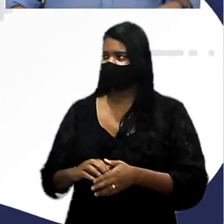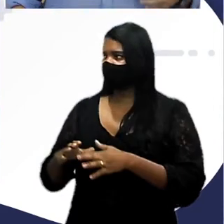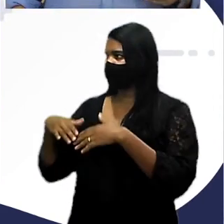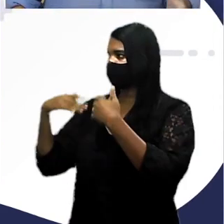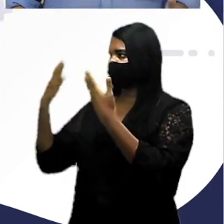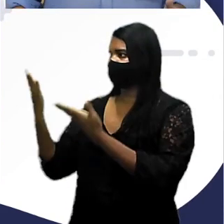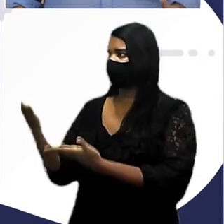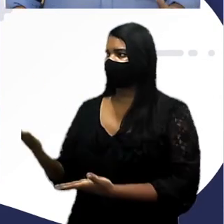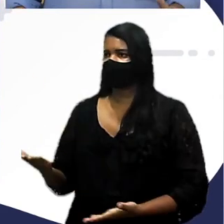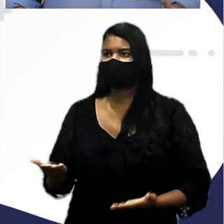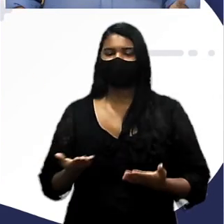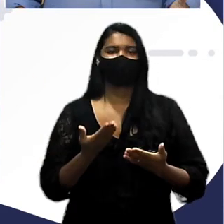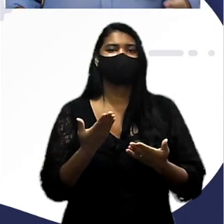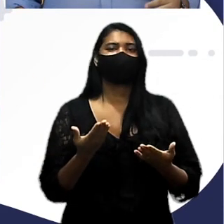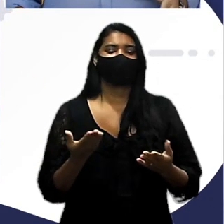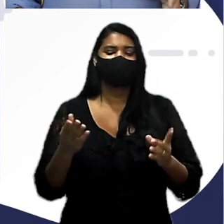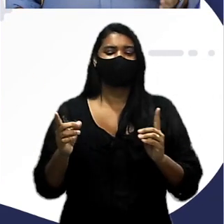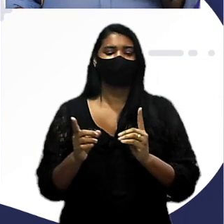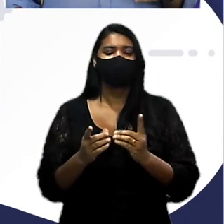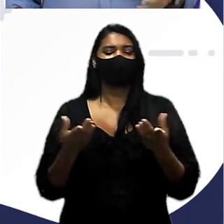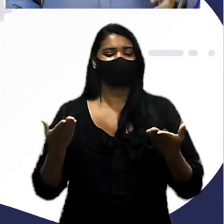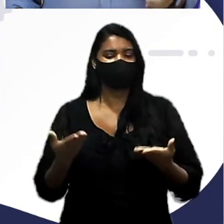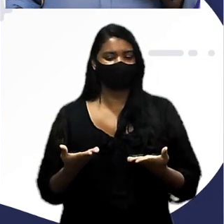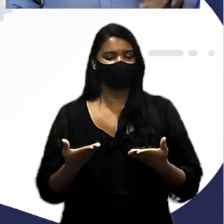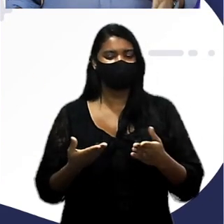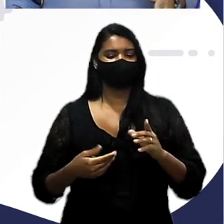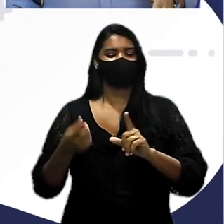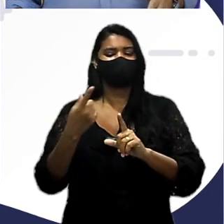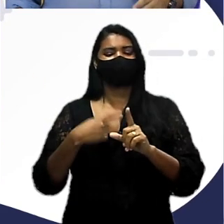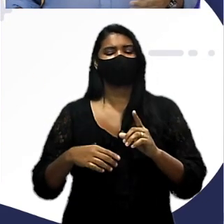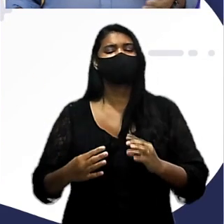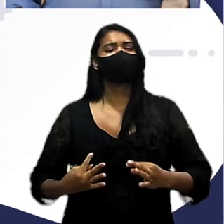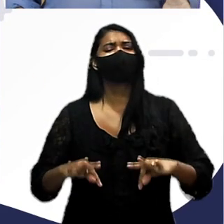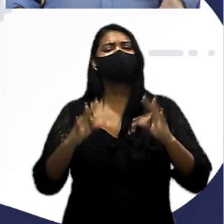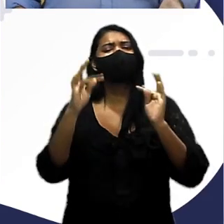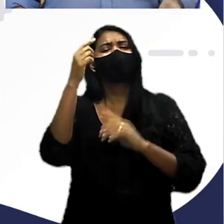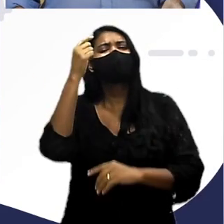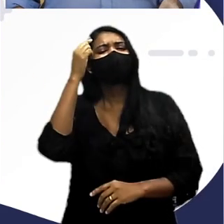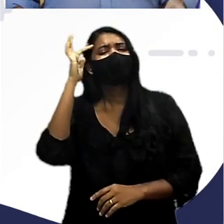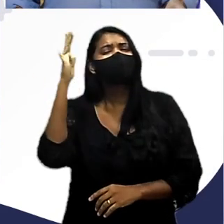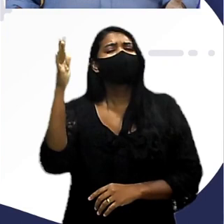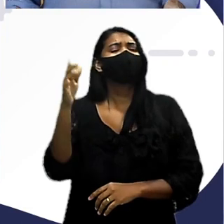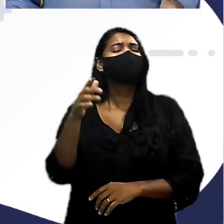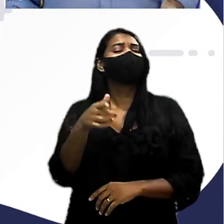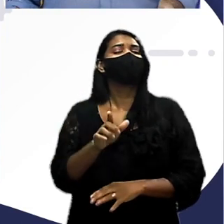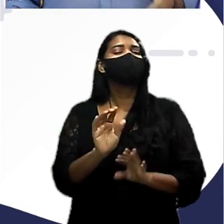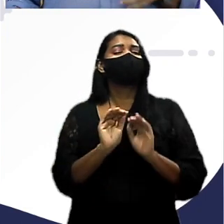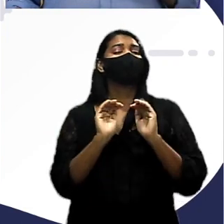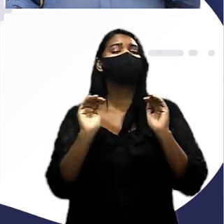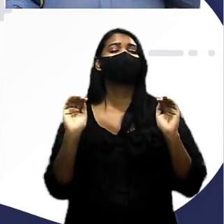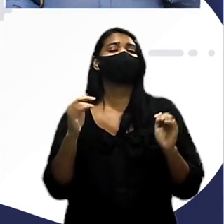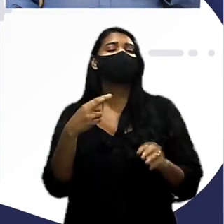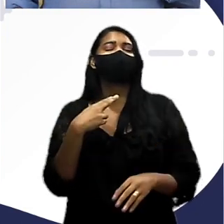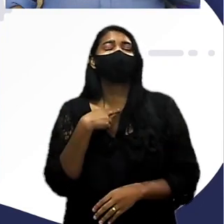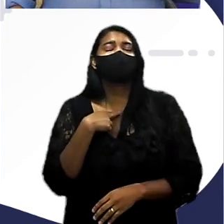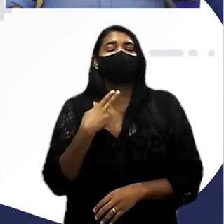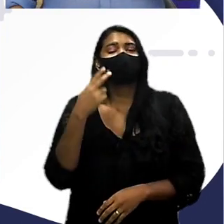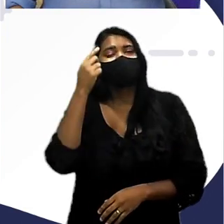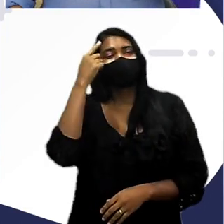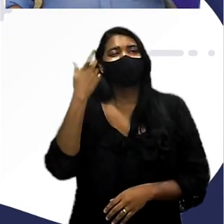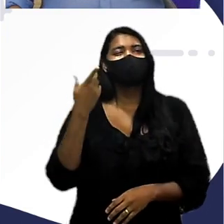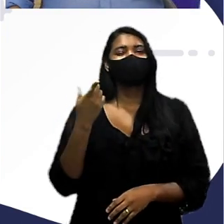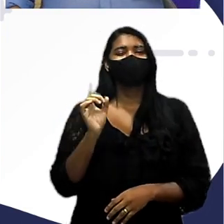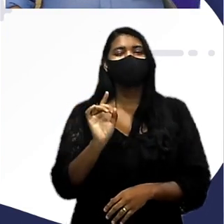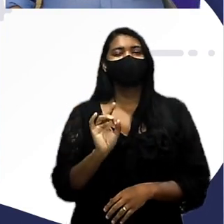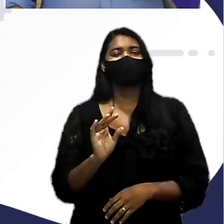o que é que a gente encontra hoje na chamada lógica digital? O pensamento não é linear, né? Eu não posso pensar